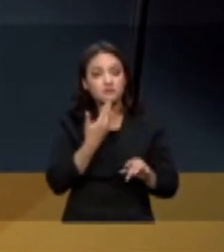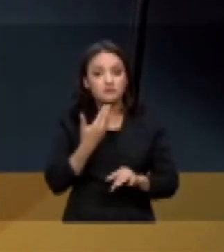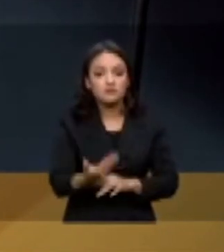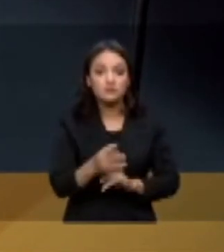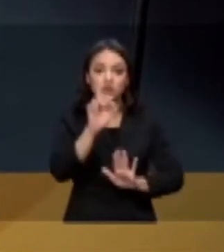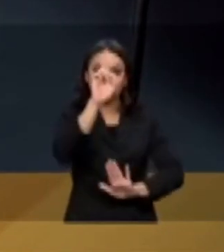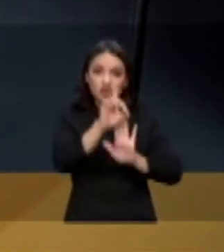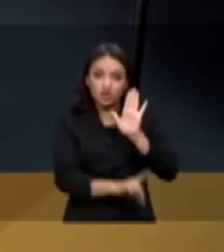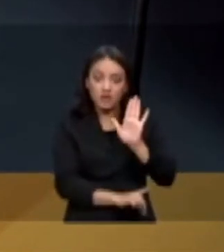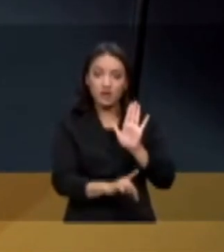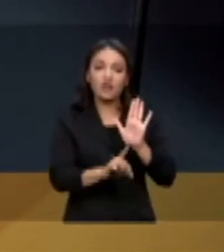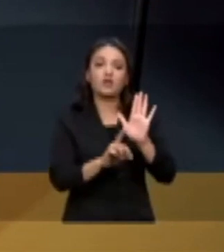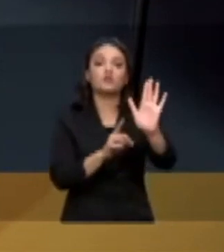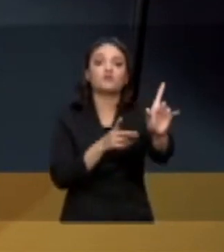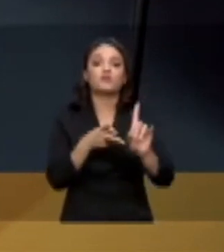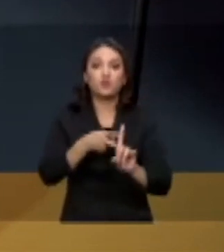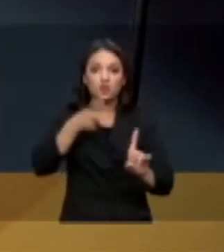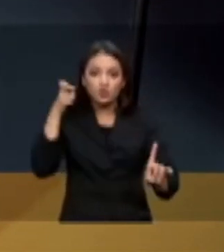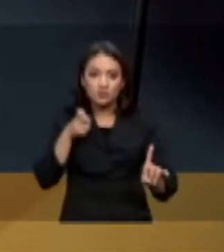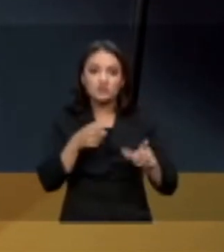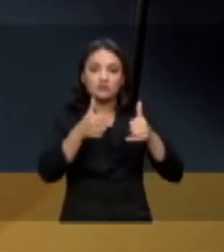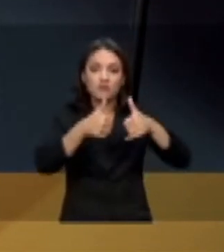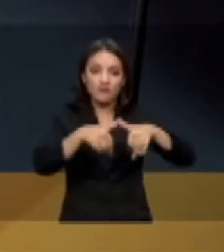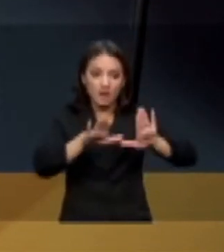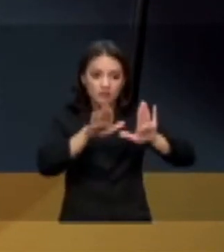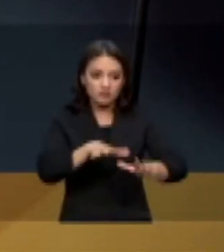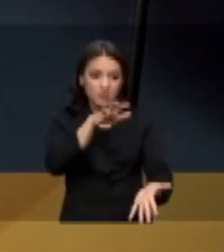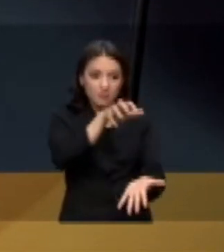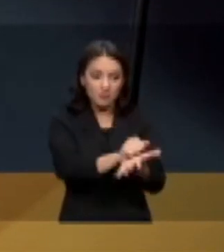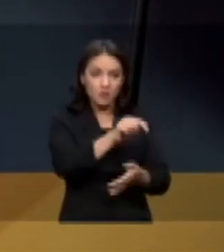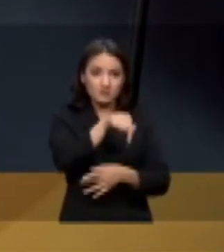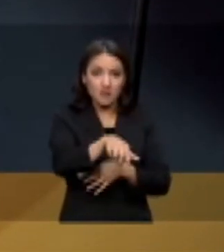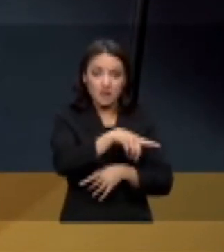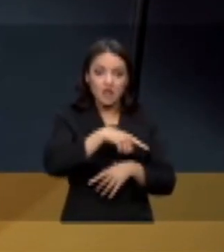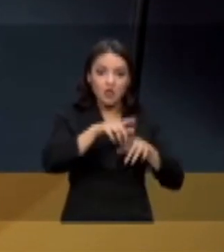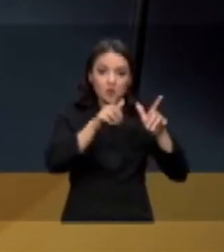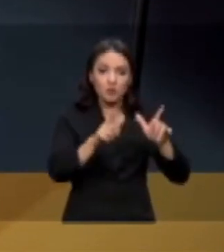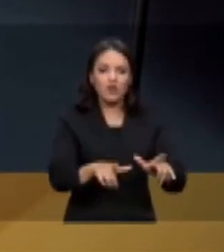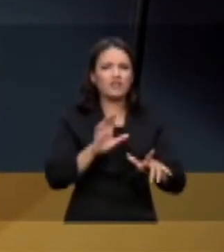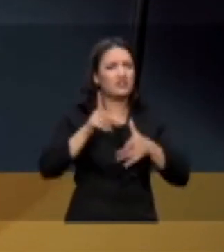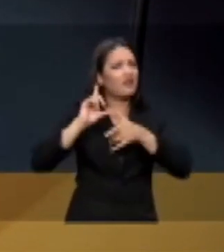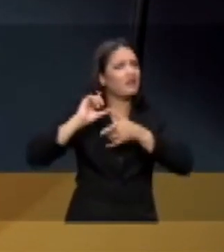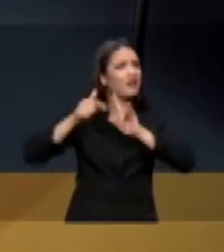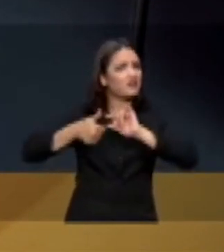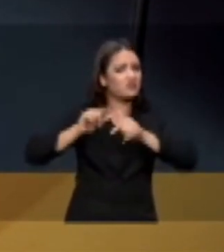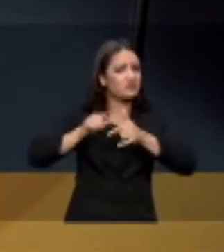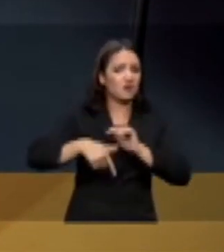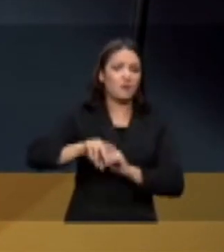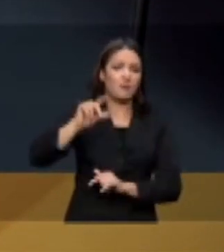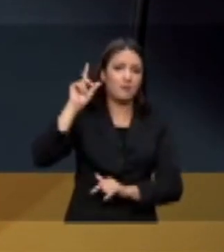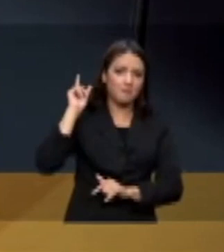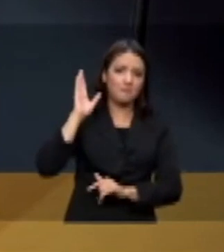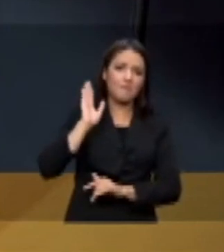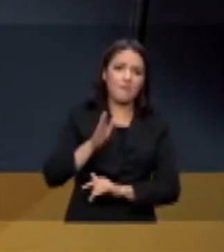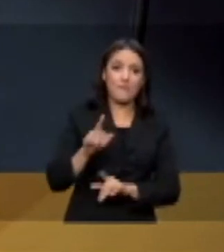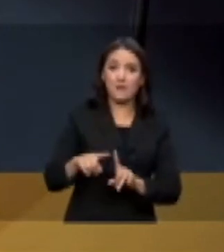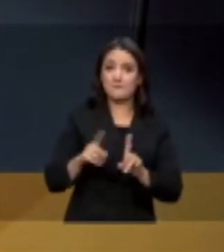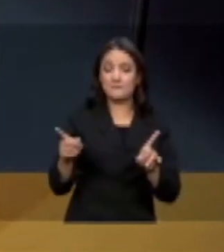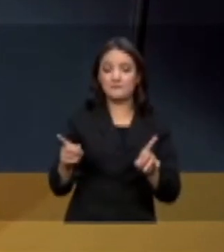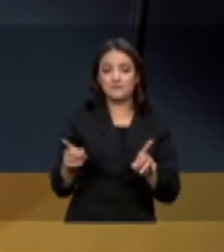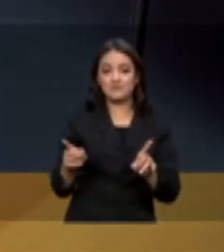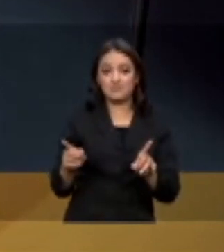permanente dos índios em relação as terras que tradicionalmente ocupam a propriedade